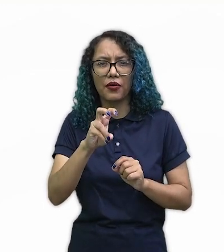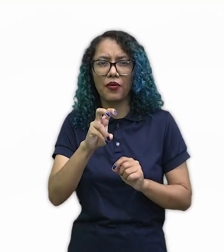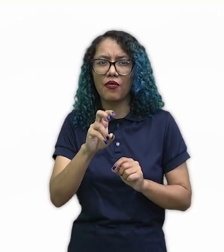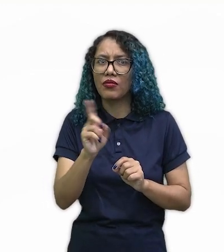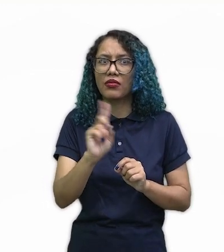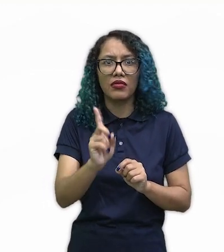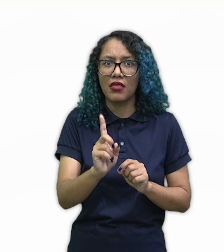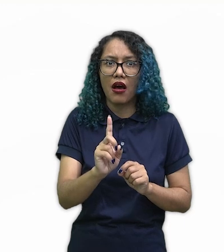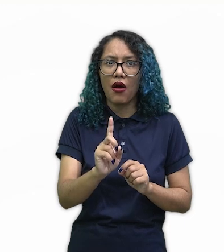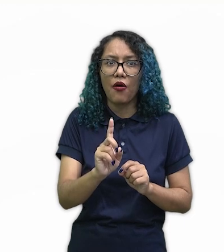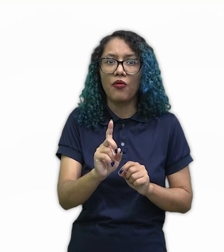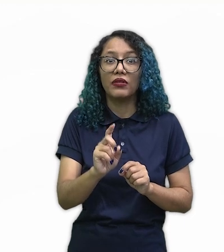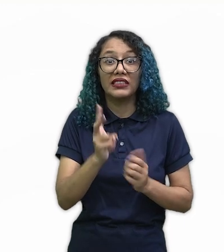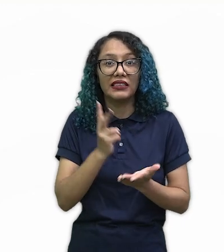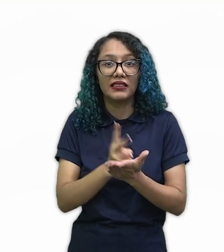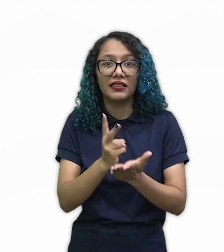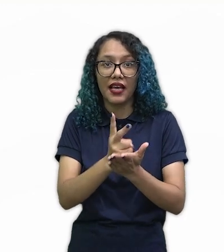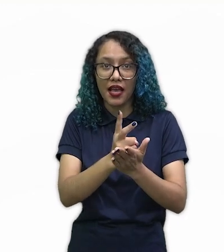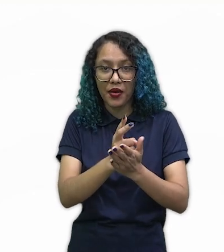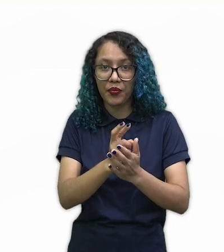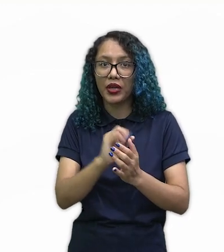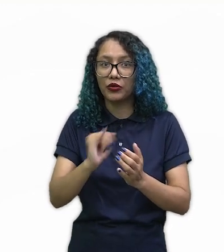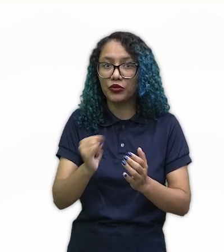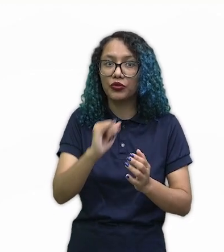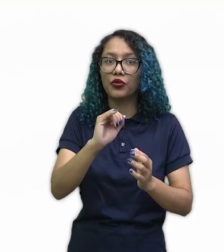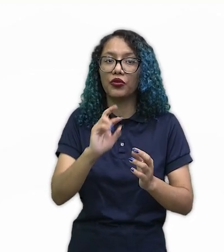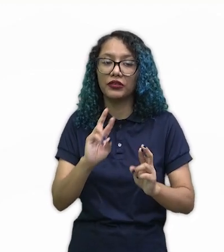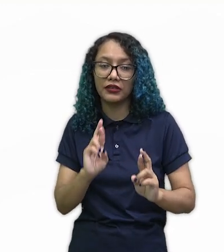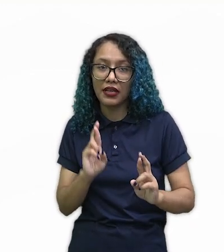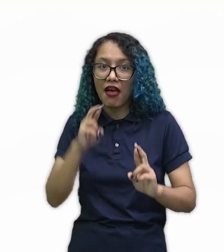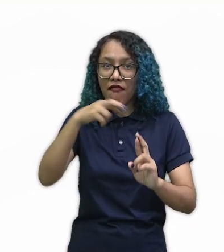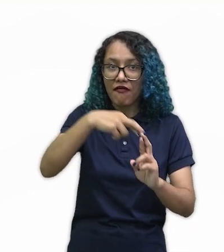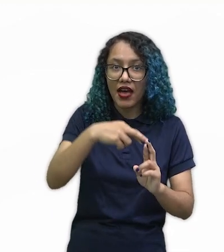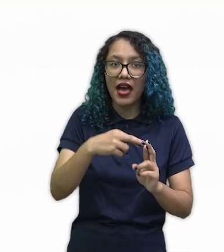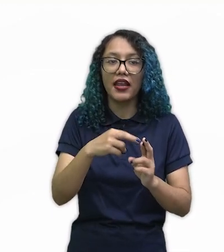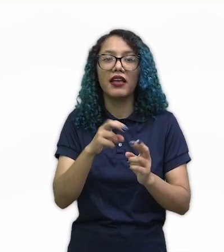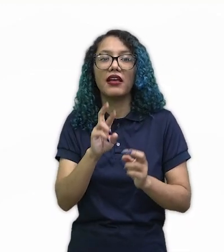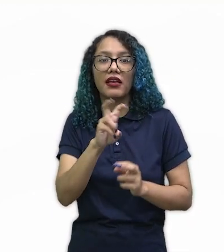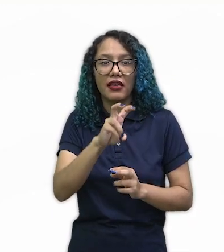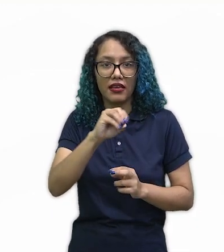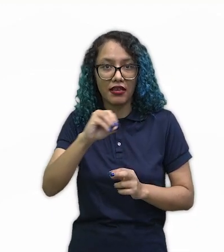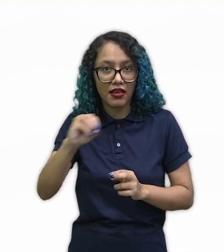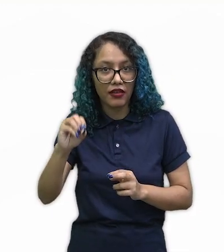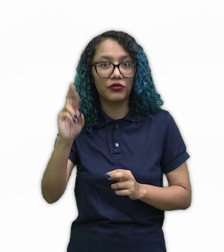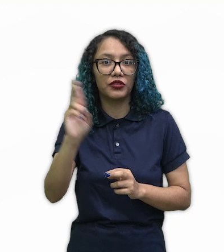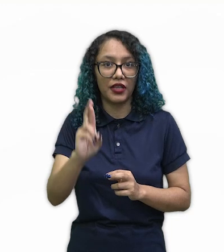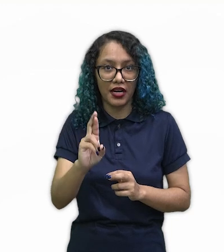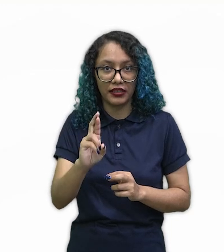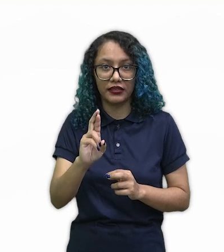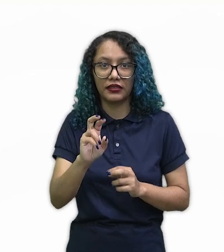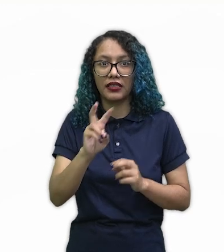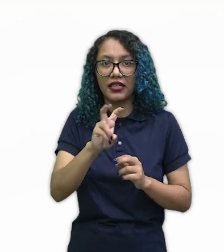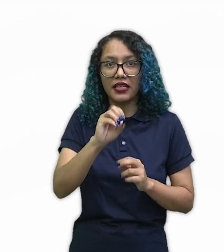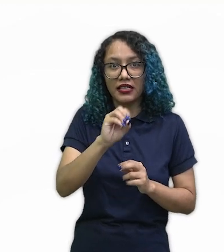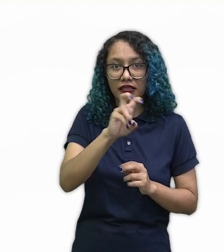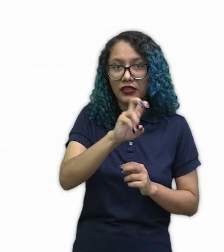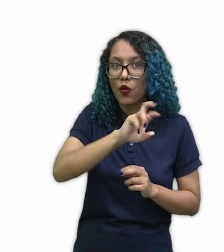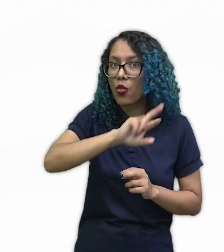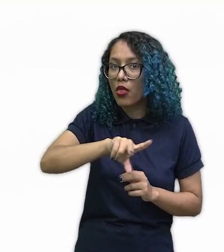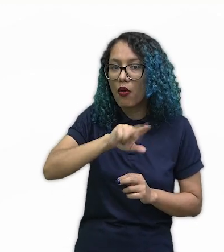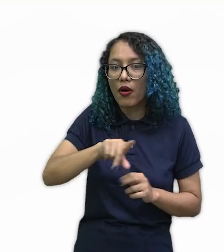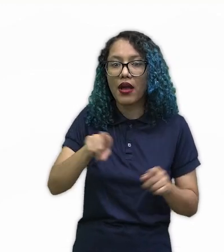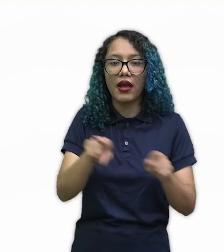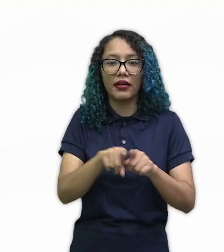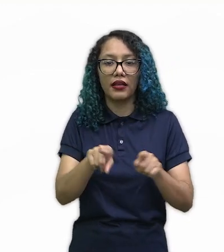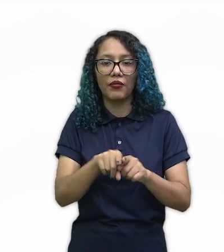e sim em cima dos R$500 inicial, tá bom? eles não são utilizados em situações de